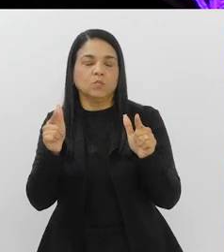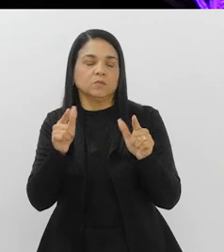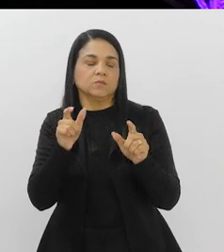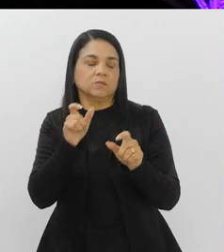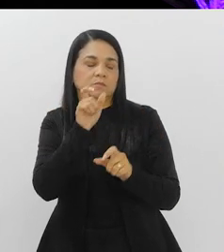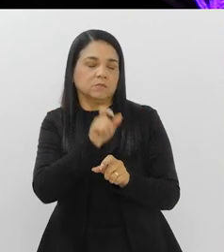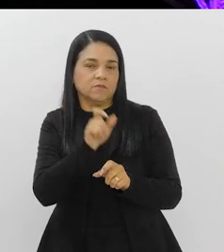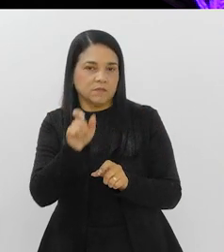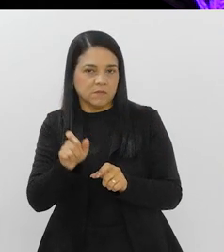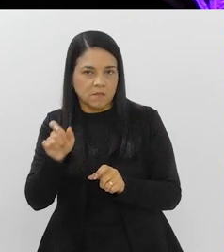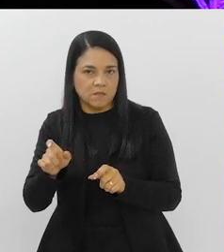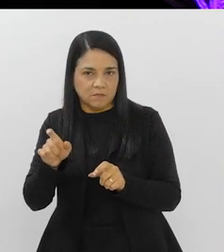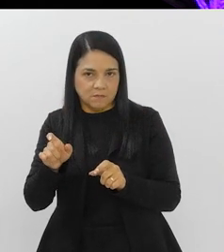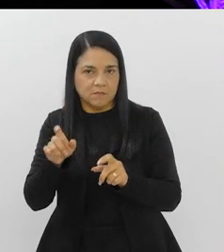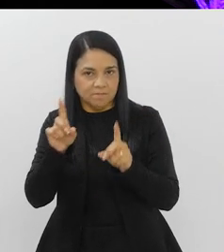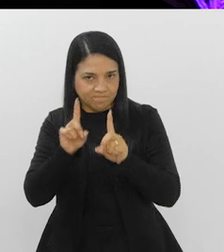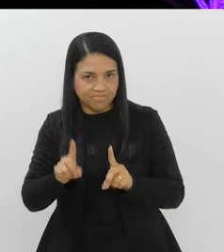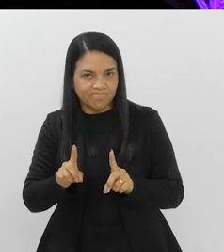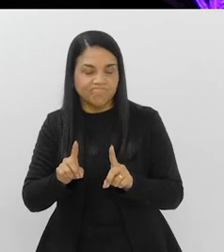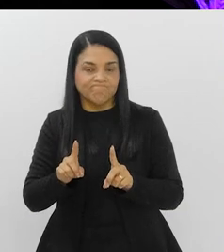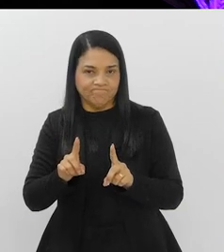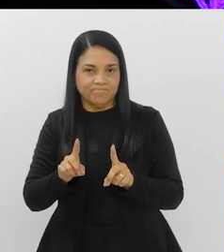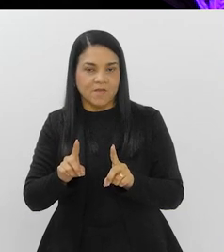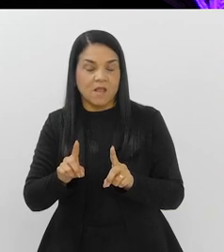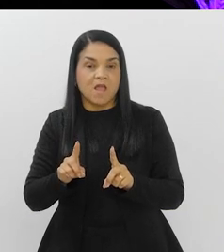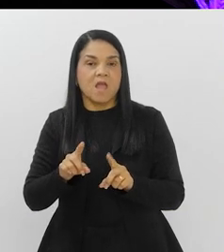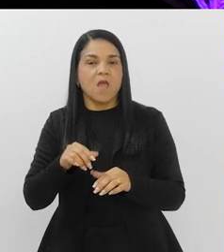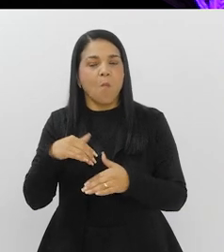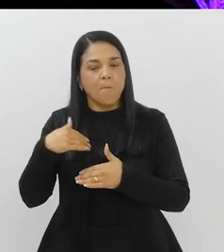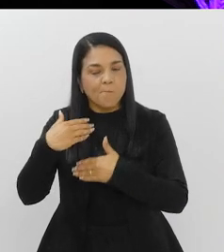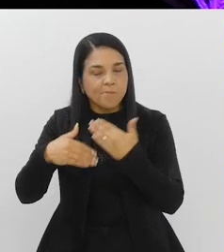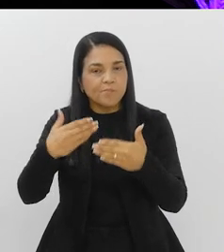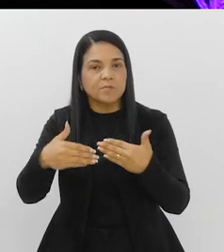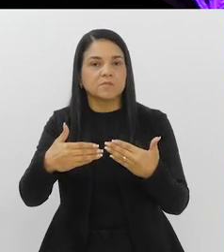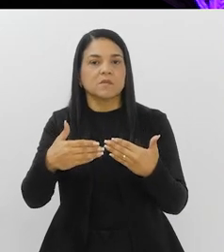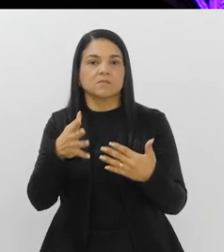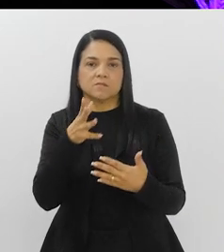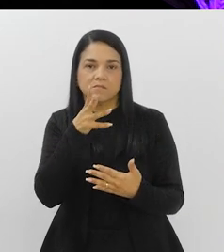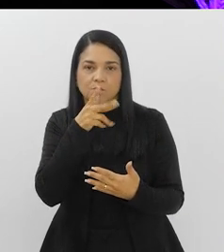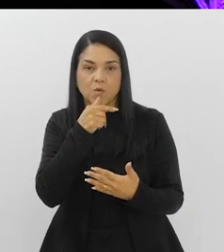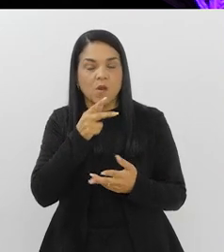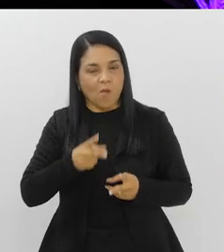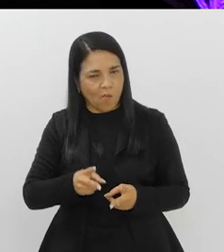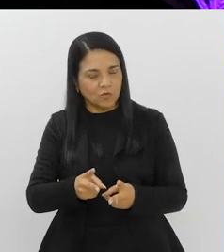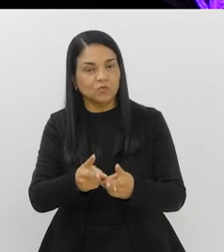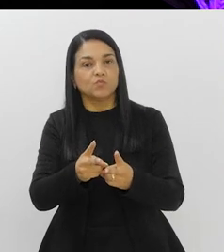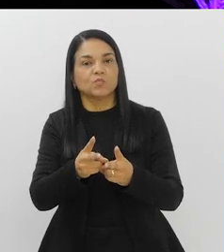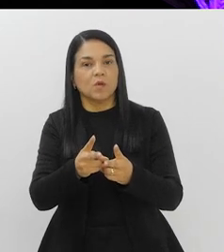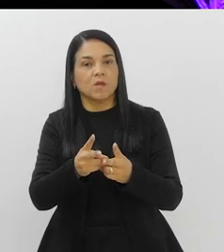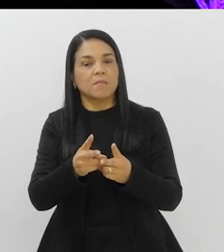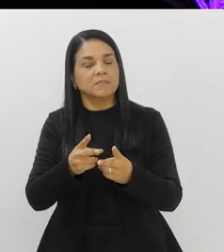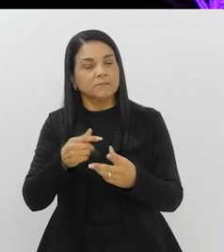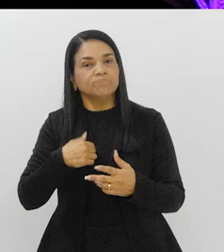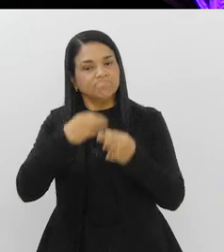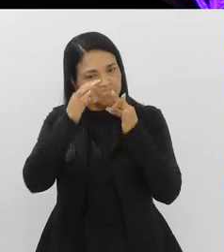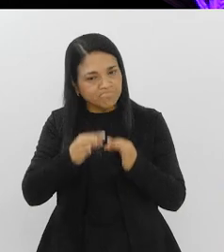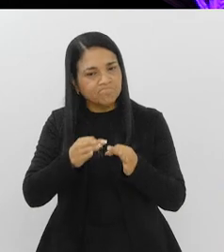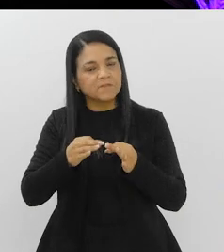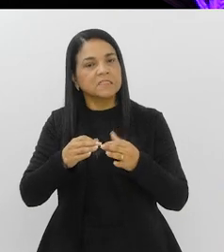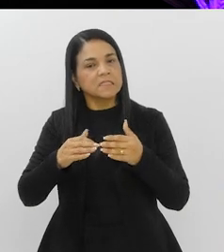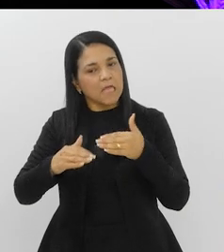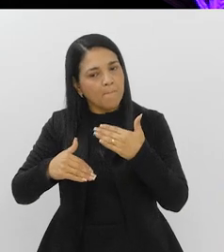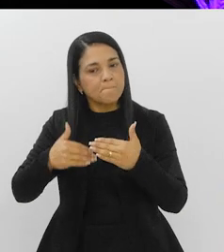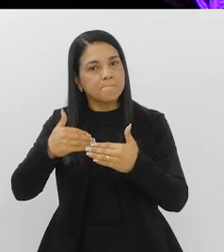com qualquer pessoa com deficiência então é é um processo que é lento que vai continuar e que eu tenho certeza que tá avançando